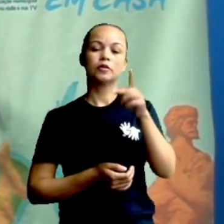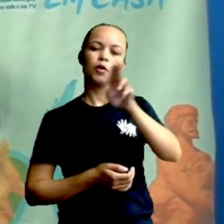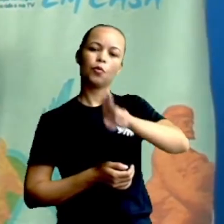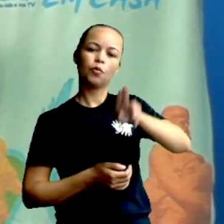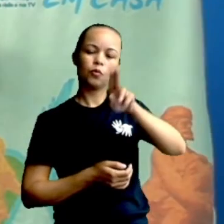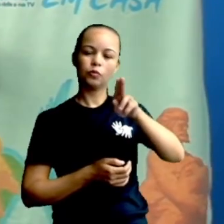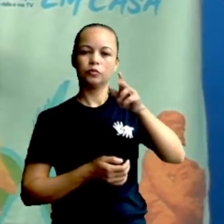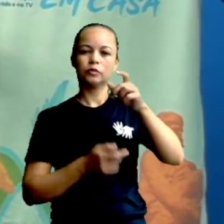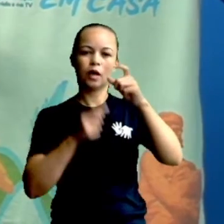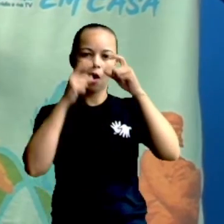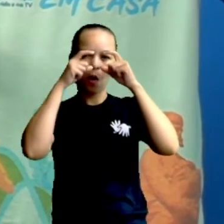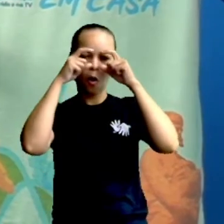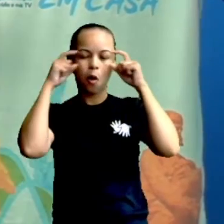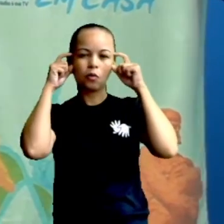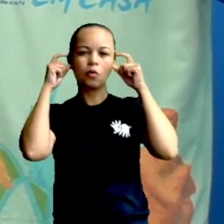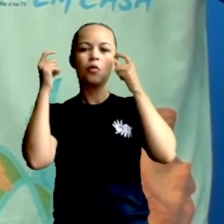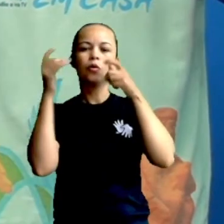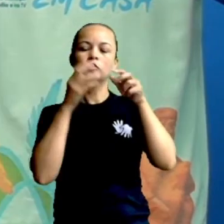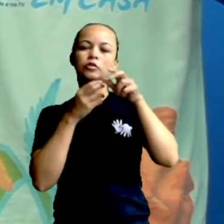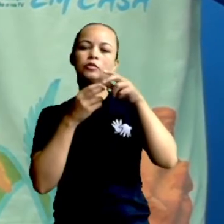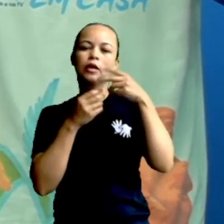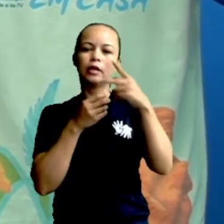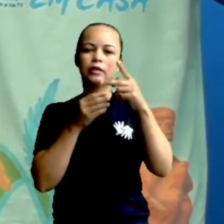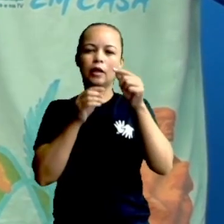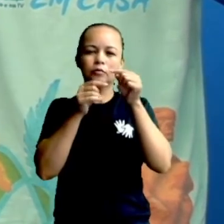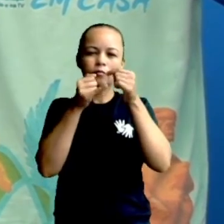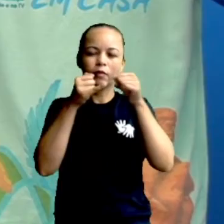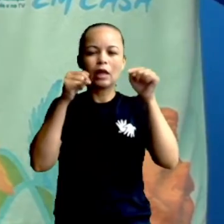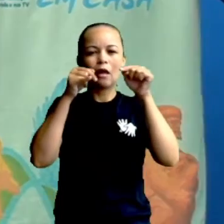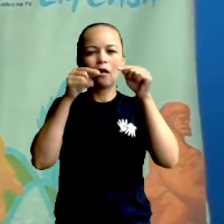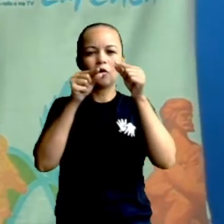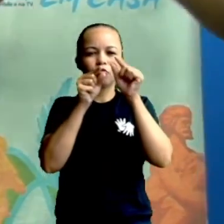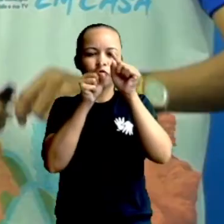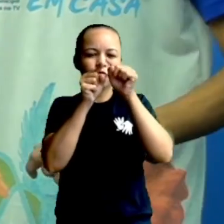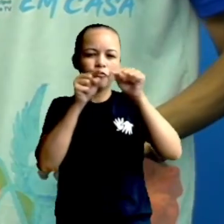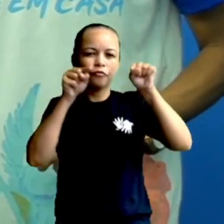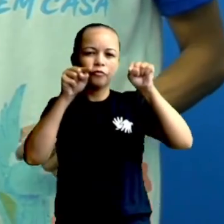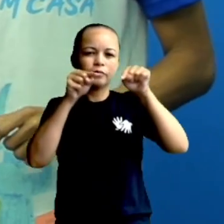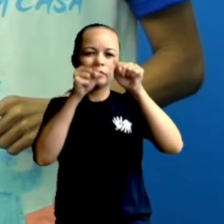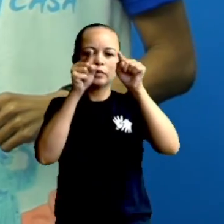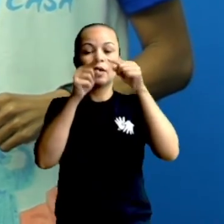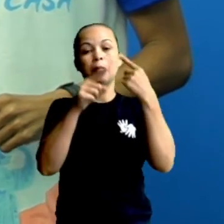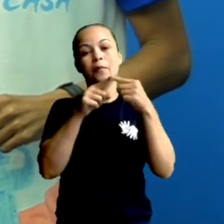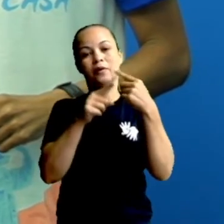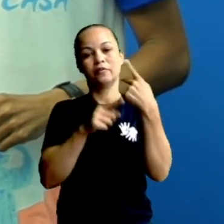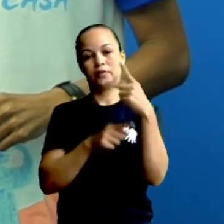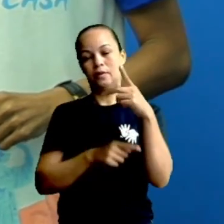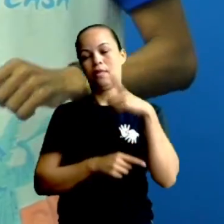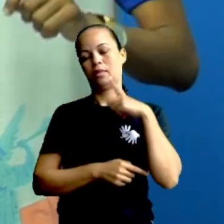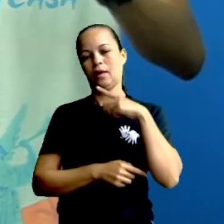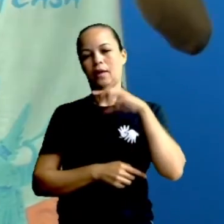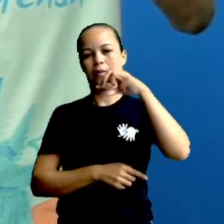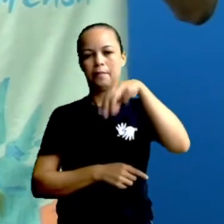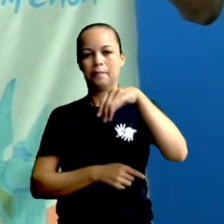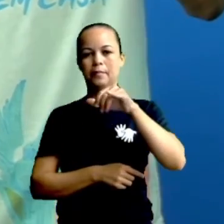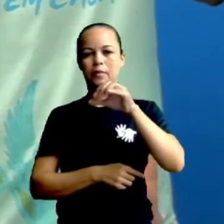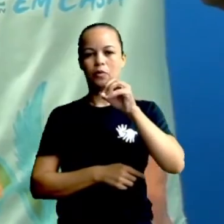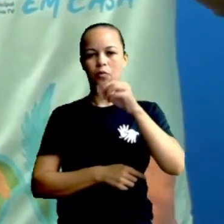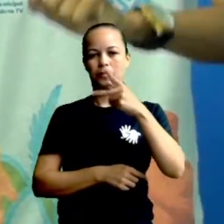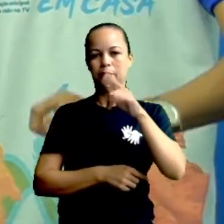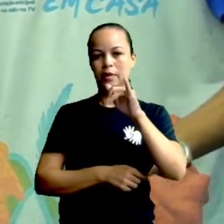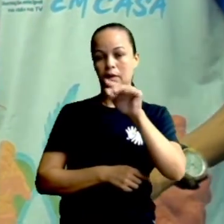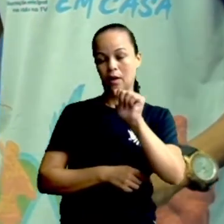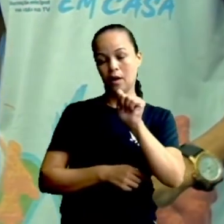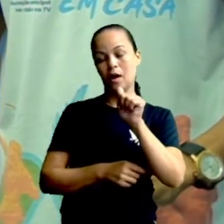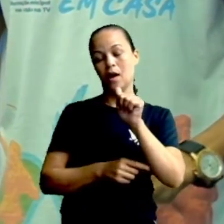borda ela é espessa, tá? O finalzinho assim da lente, é porque você tem miopia. Ou seja, você tem dificuldade